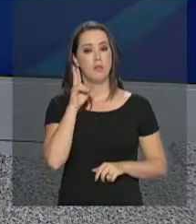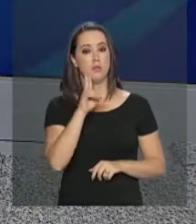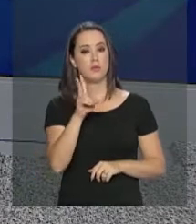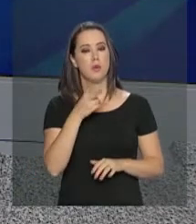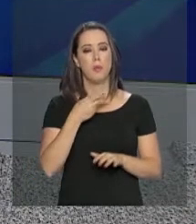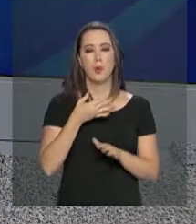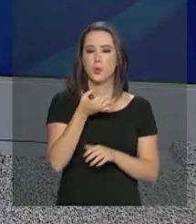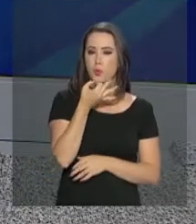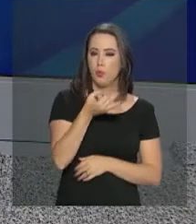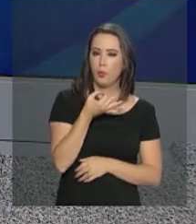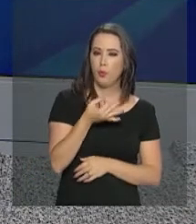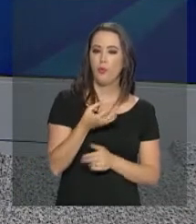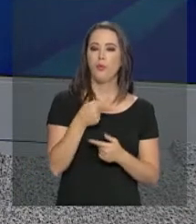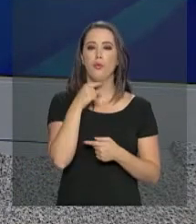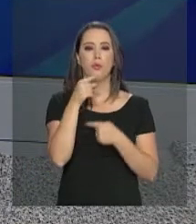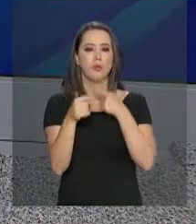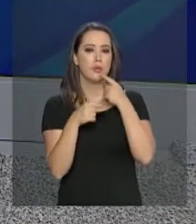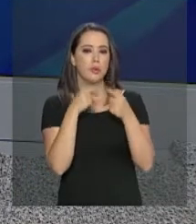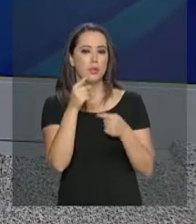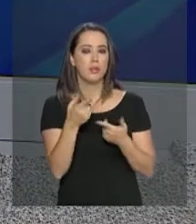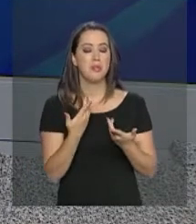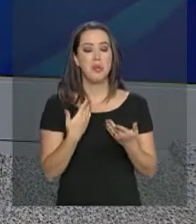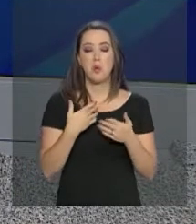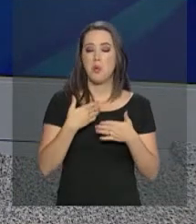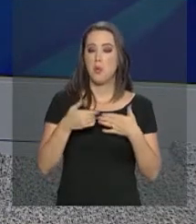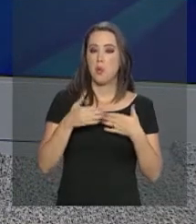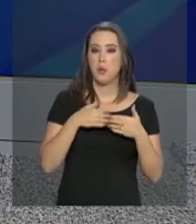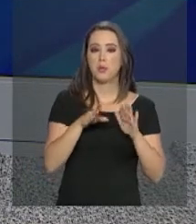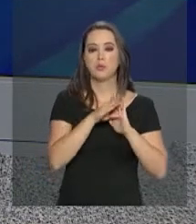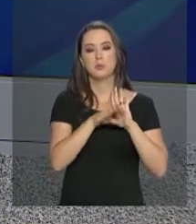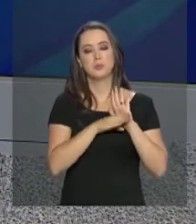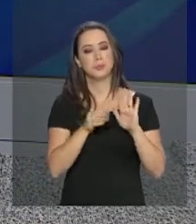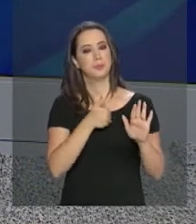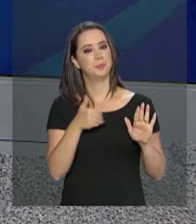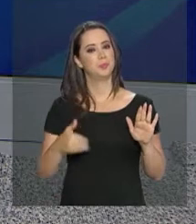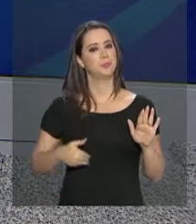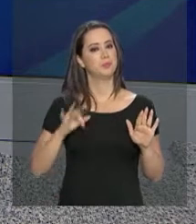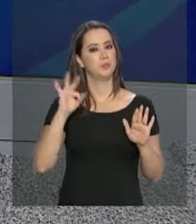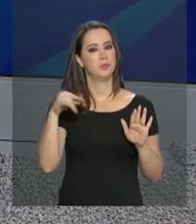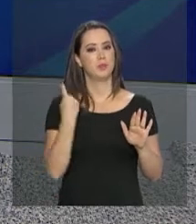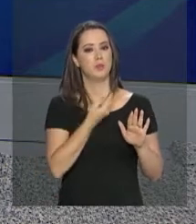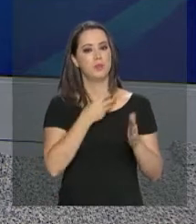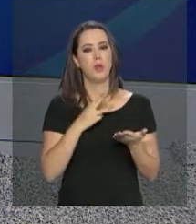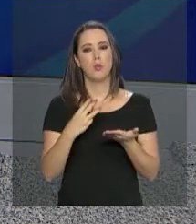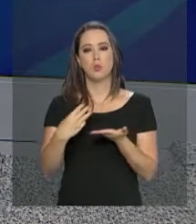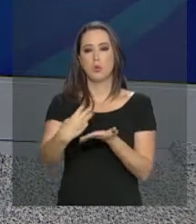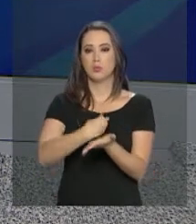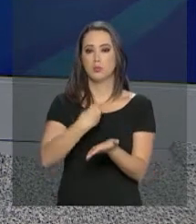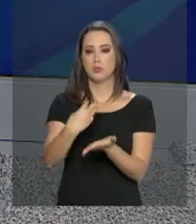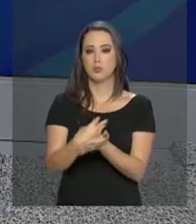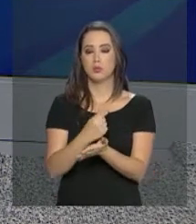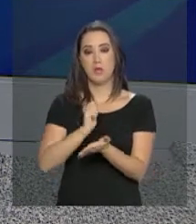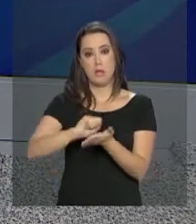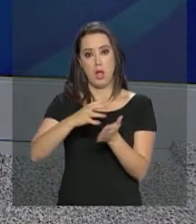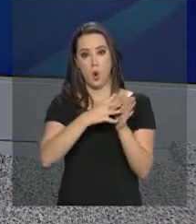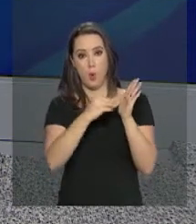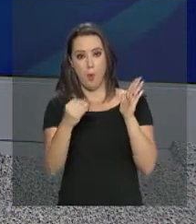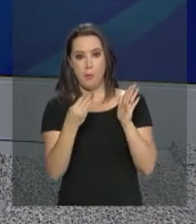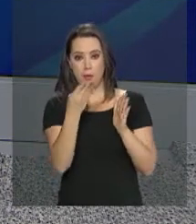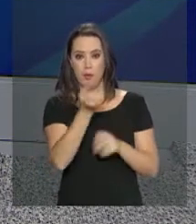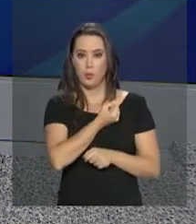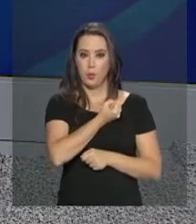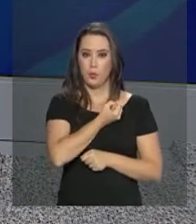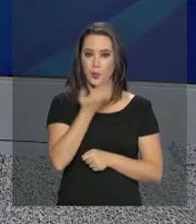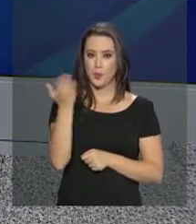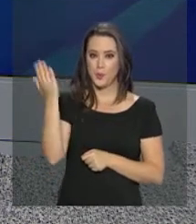mandar suas sugestões de reportagens e dúvidas sobre programas e ações do governo federal para o nosso batizado então anote aí é